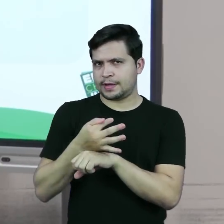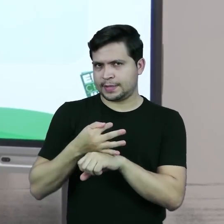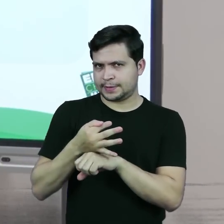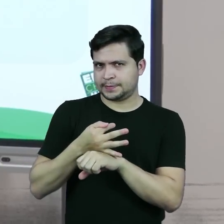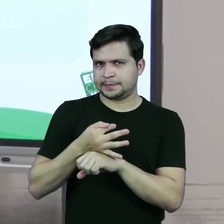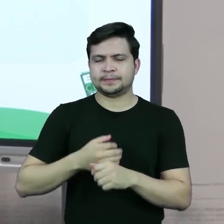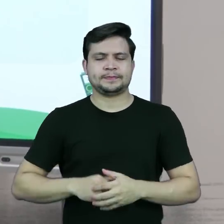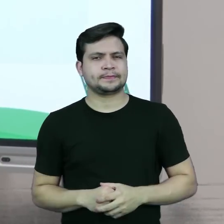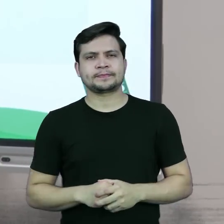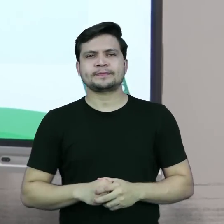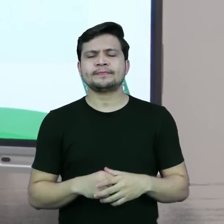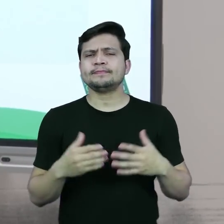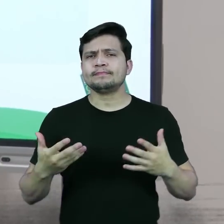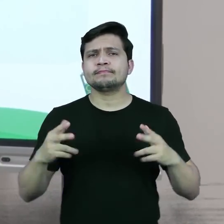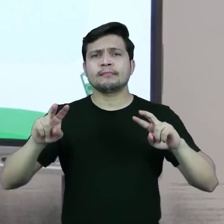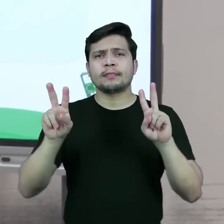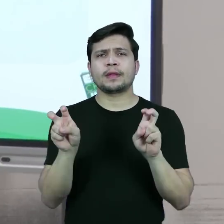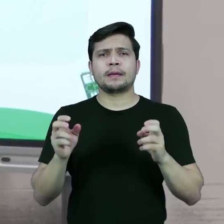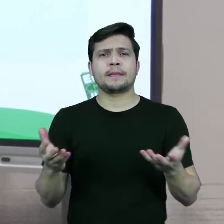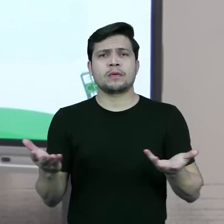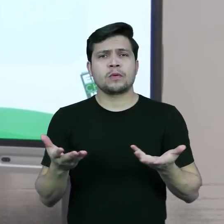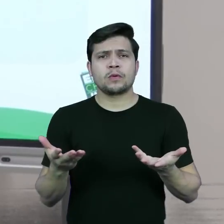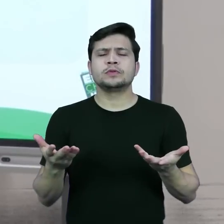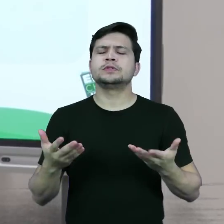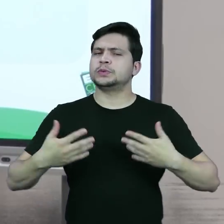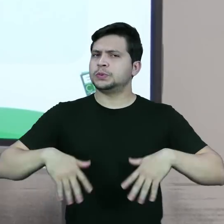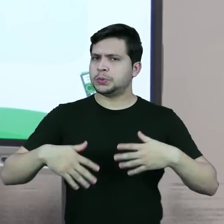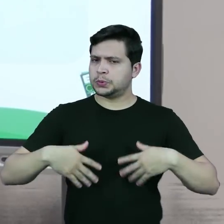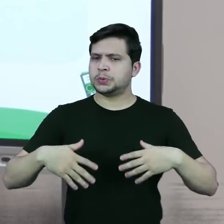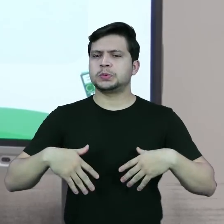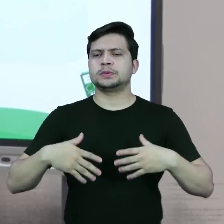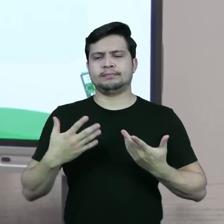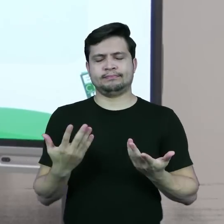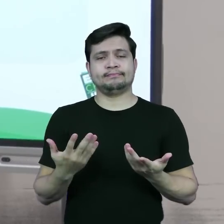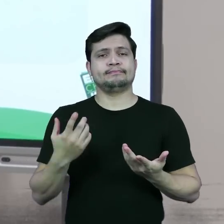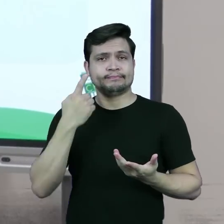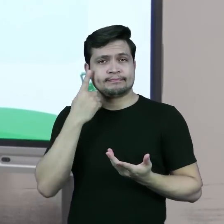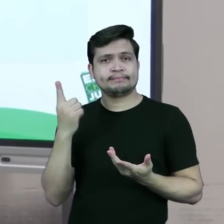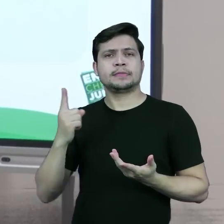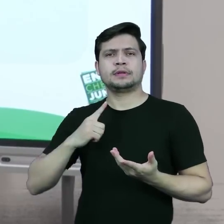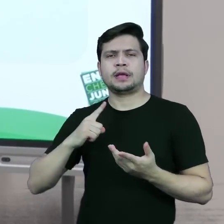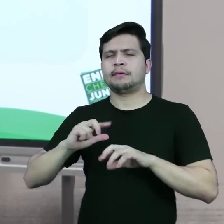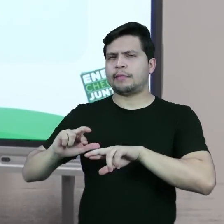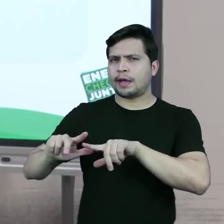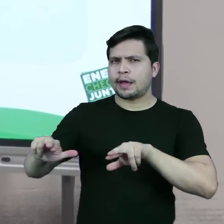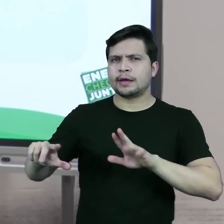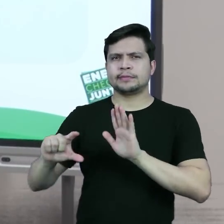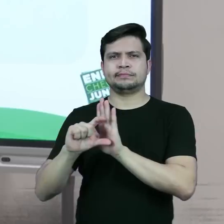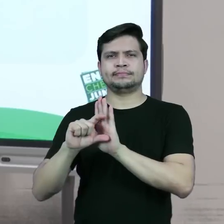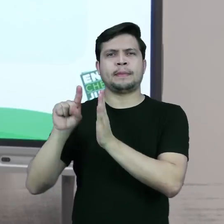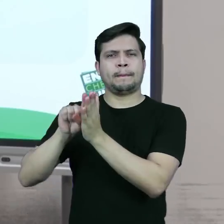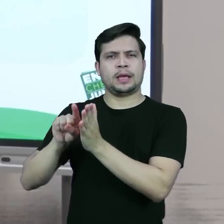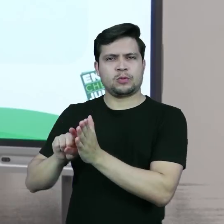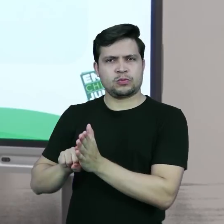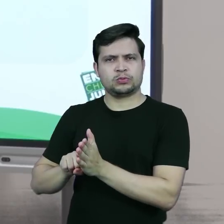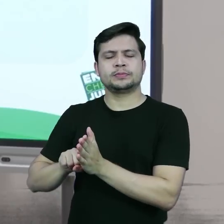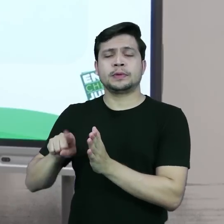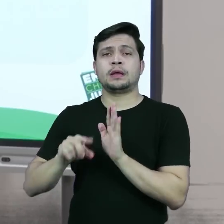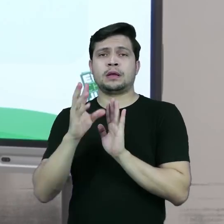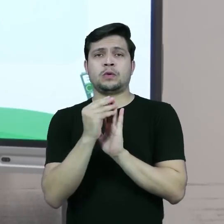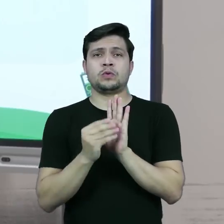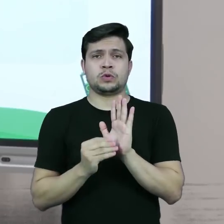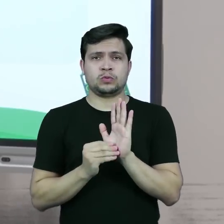de certa forma em diversos níveis, questões fáceis, questões médias, questões um pouquinho mais complicadas, que é o conteúdo de